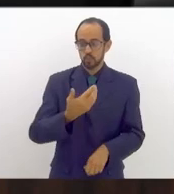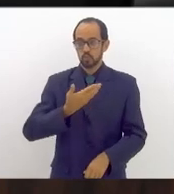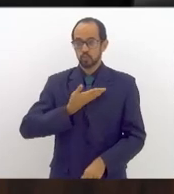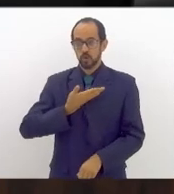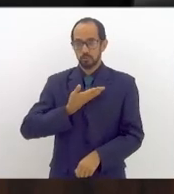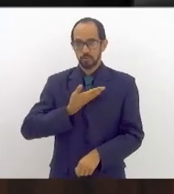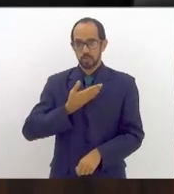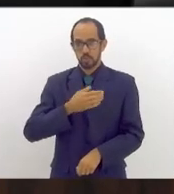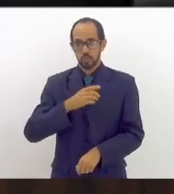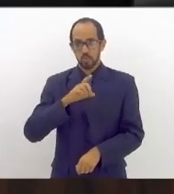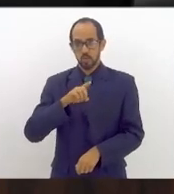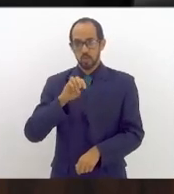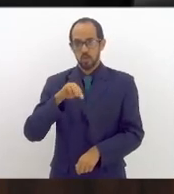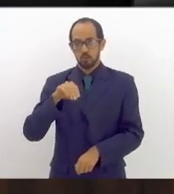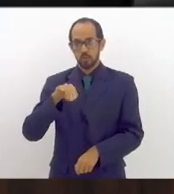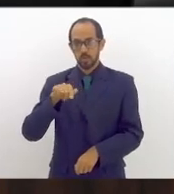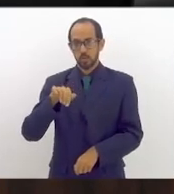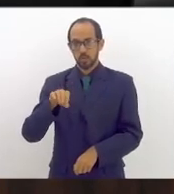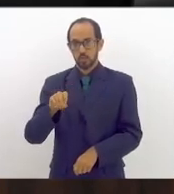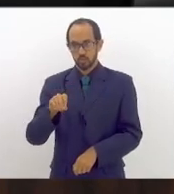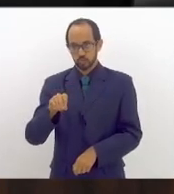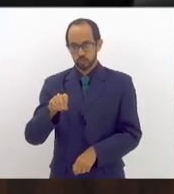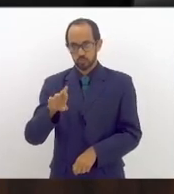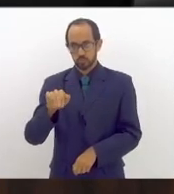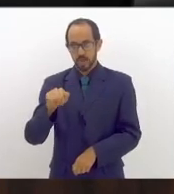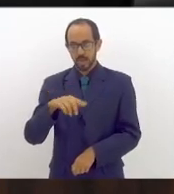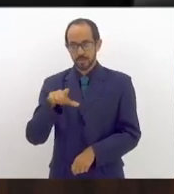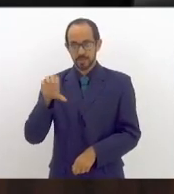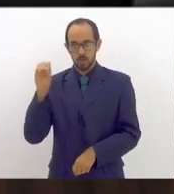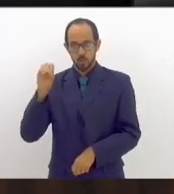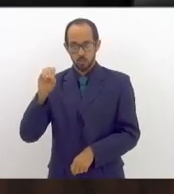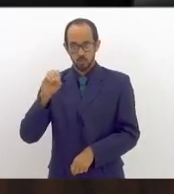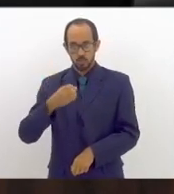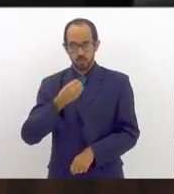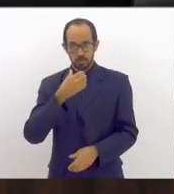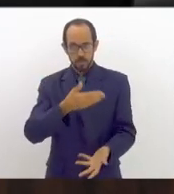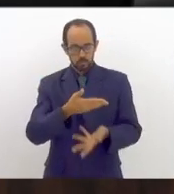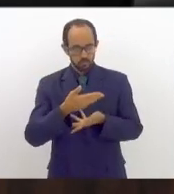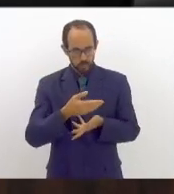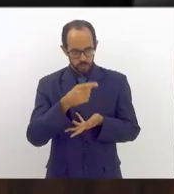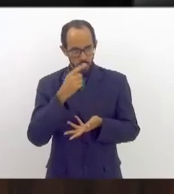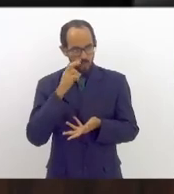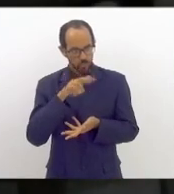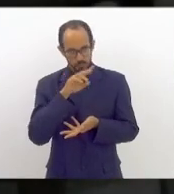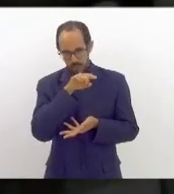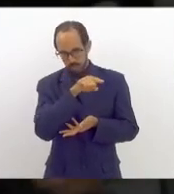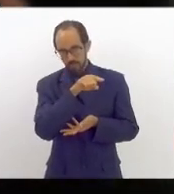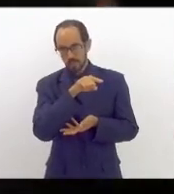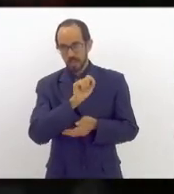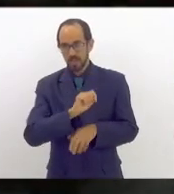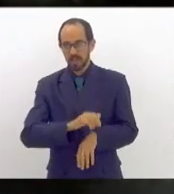Domingos brasão meu irmão Seja bem-vindo tá eu vi ele ali na